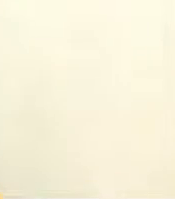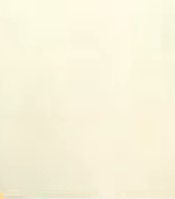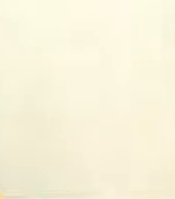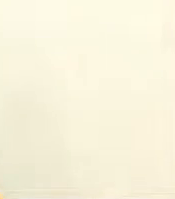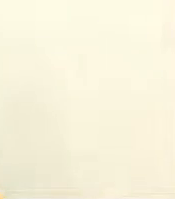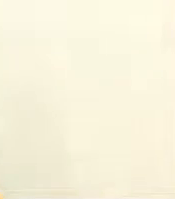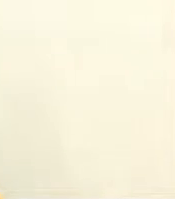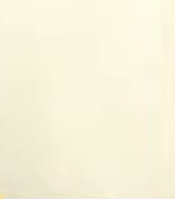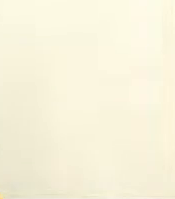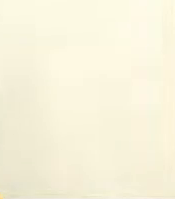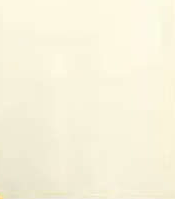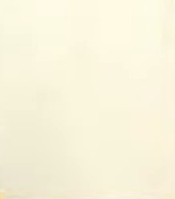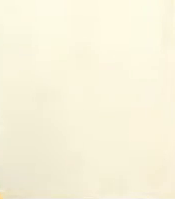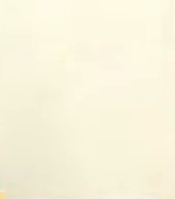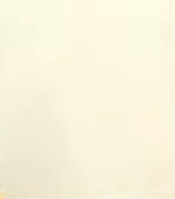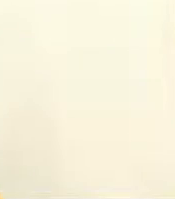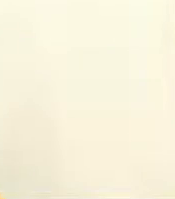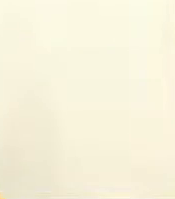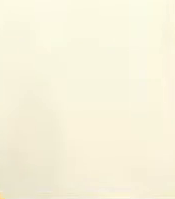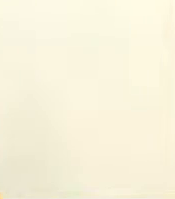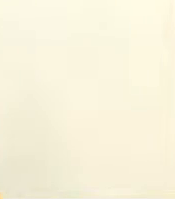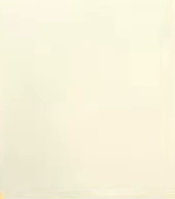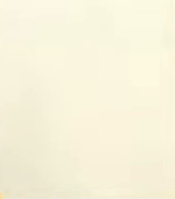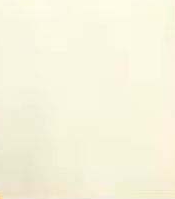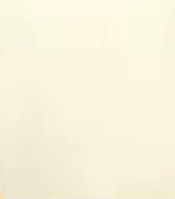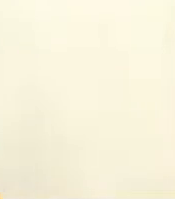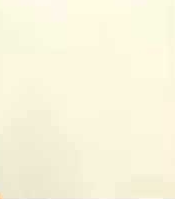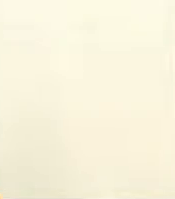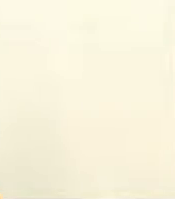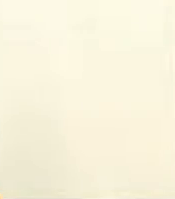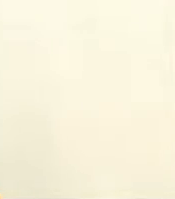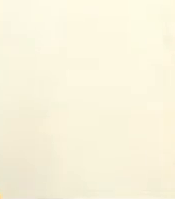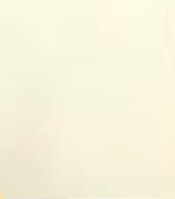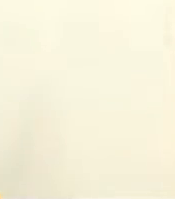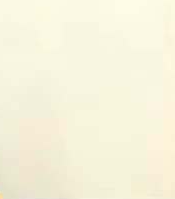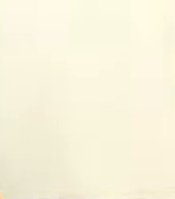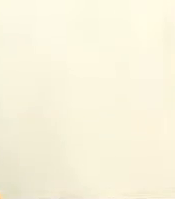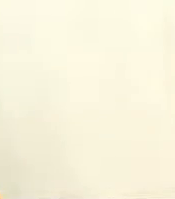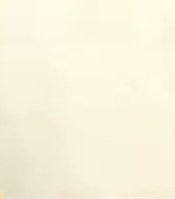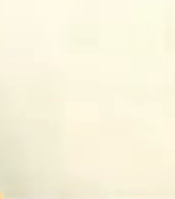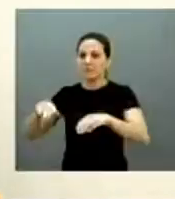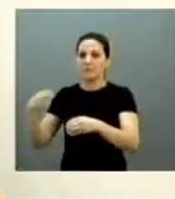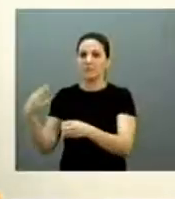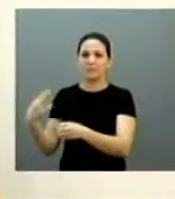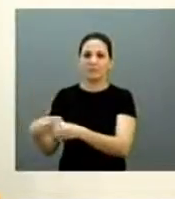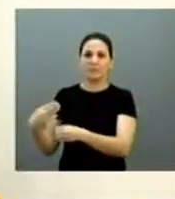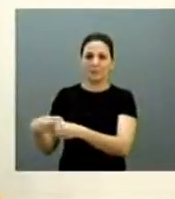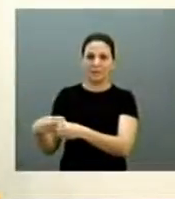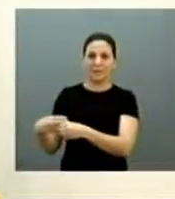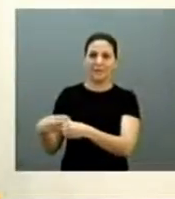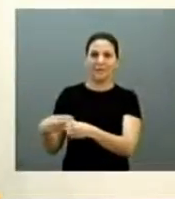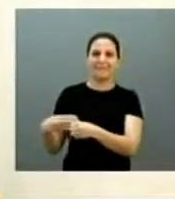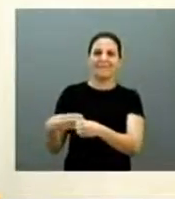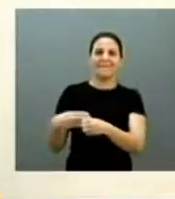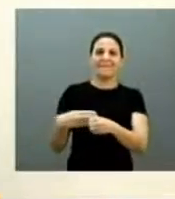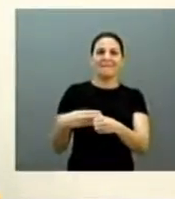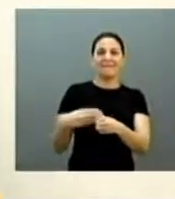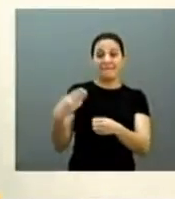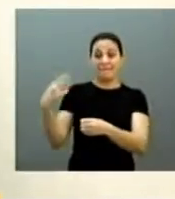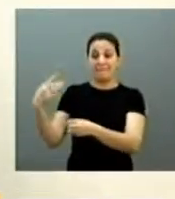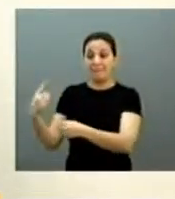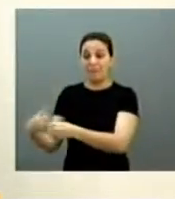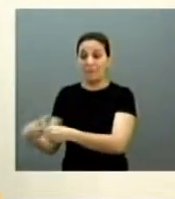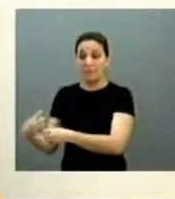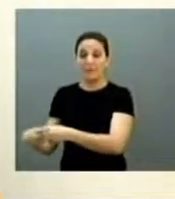Fomos eleitos para representar a todos, os centros da cidade e a periferia. Está trabalhando sim, para o centro, a periferia está